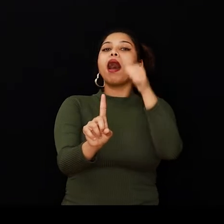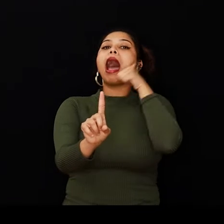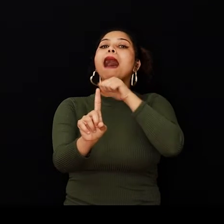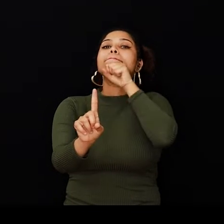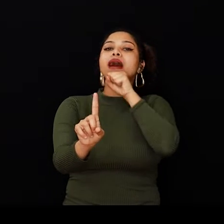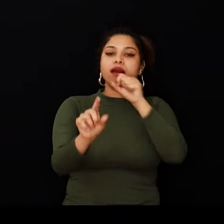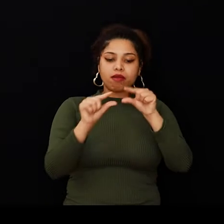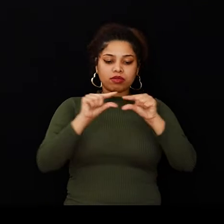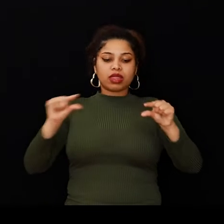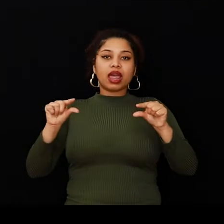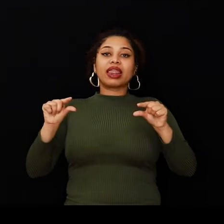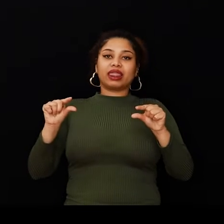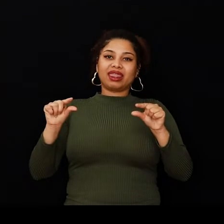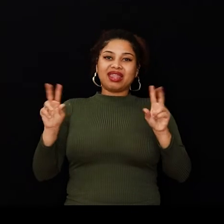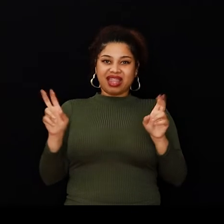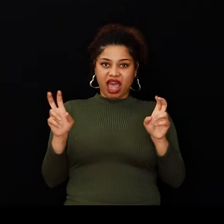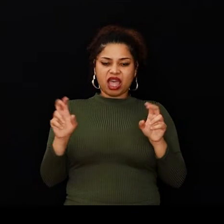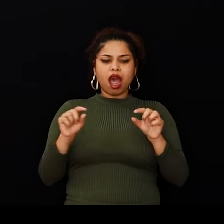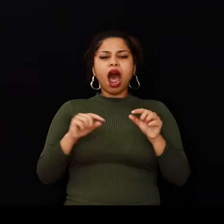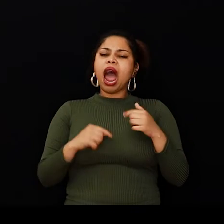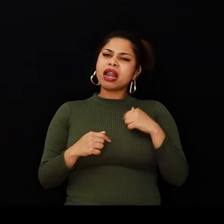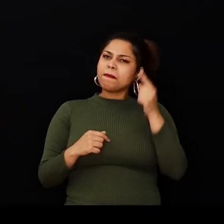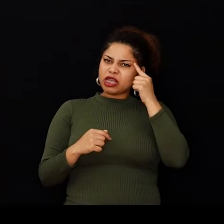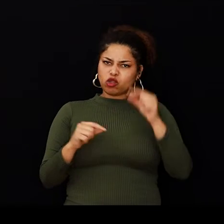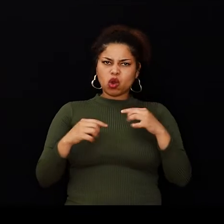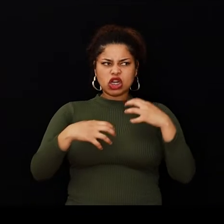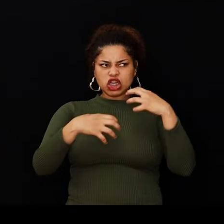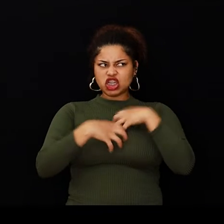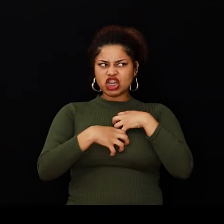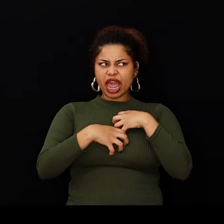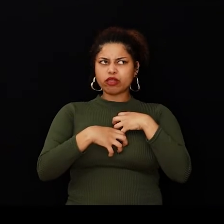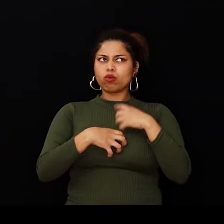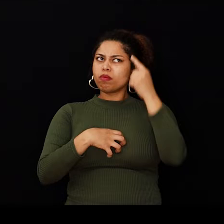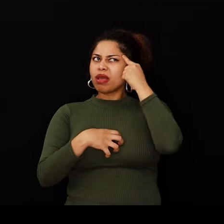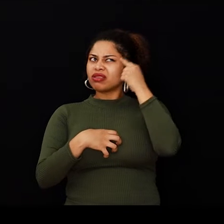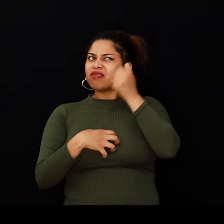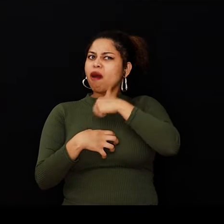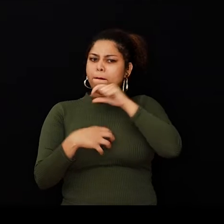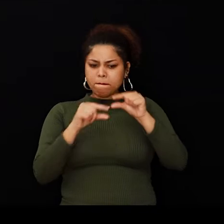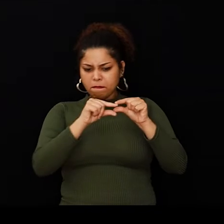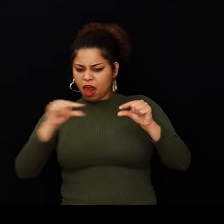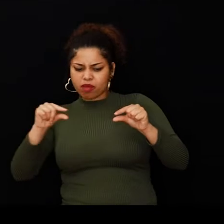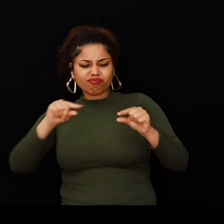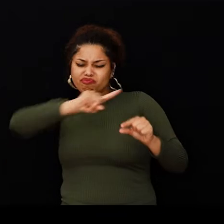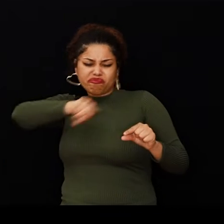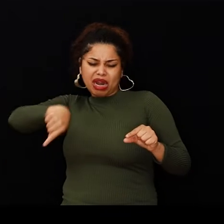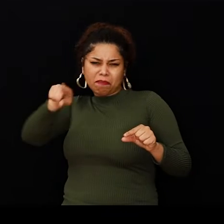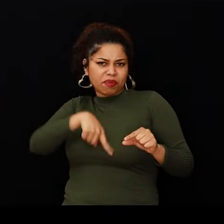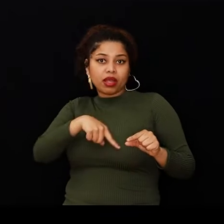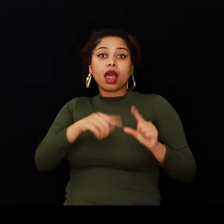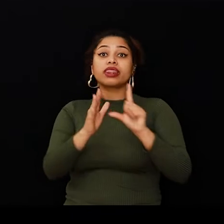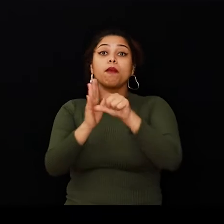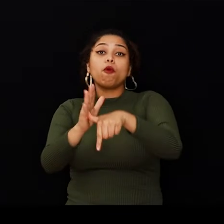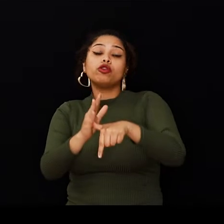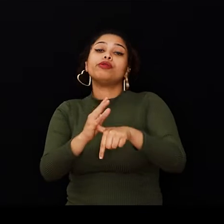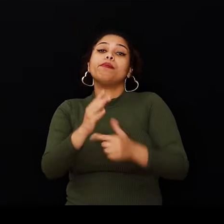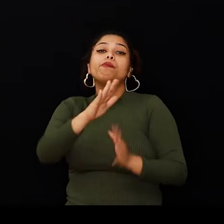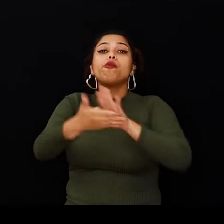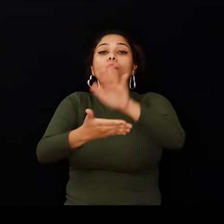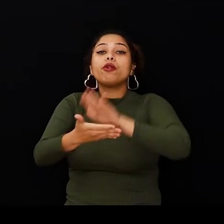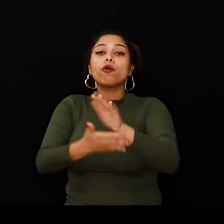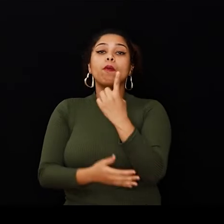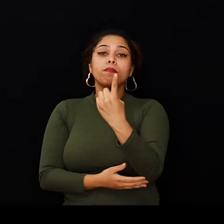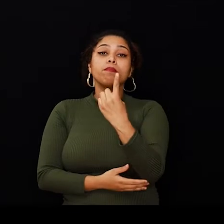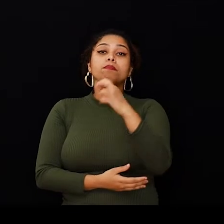é uma frase que o Machado corta, né, na hora de publicar, em 1904, né, na